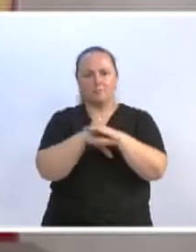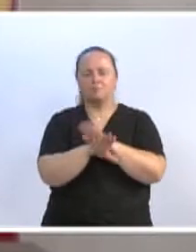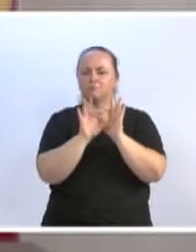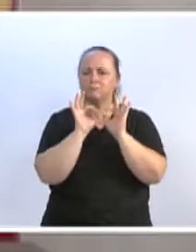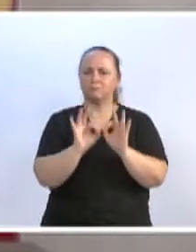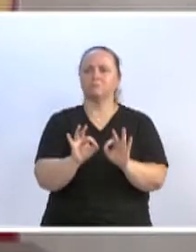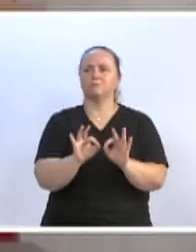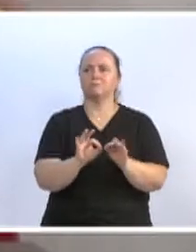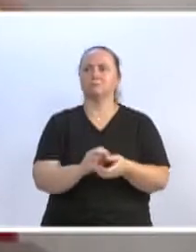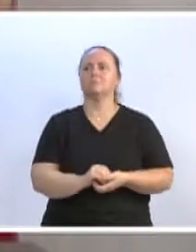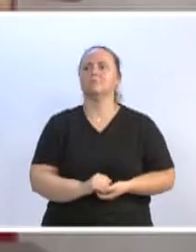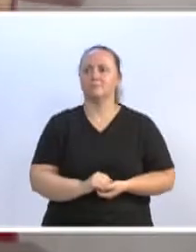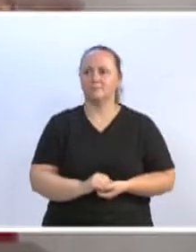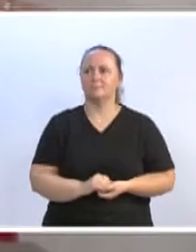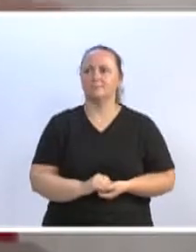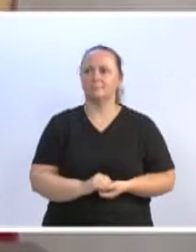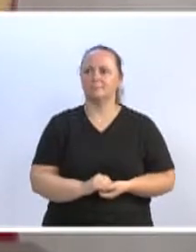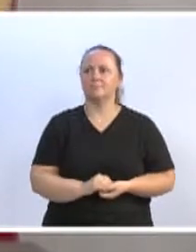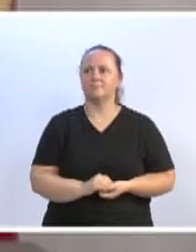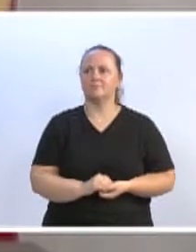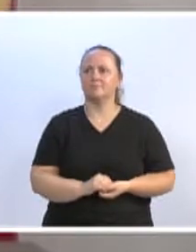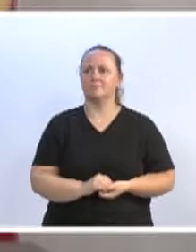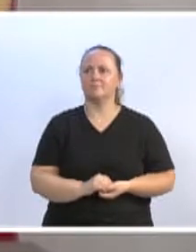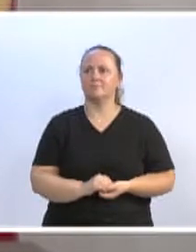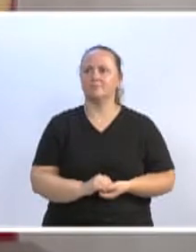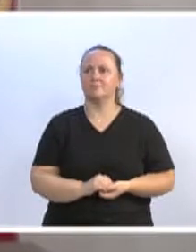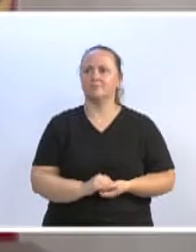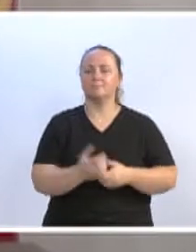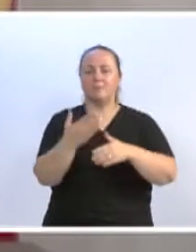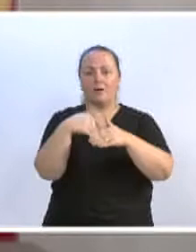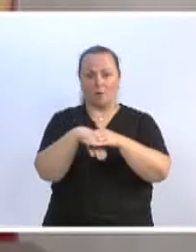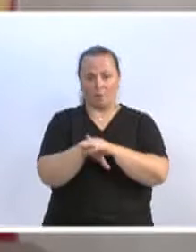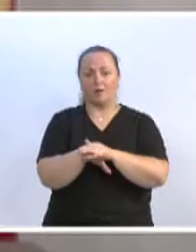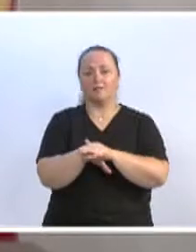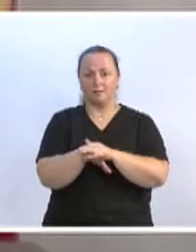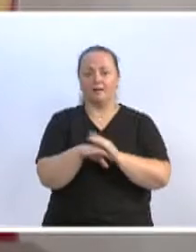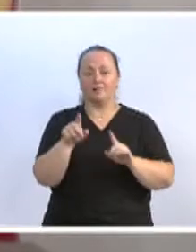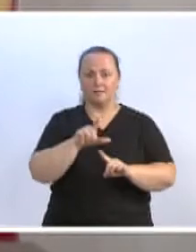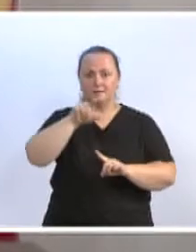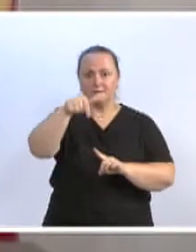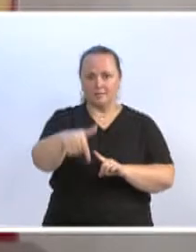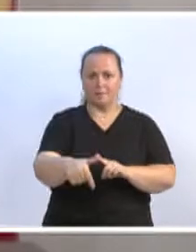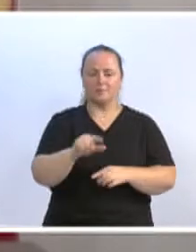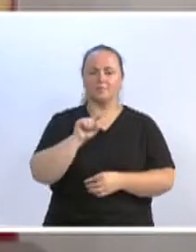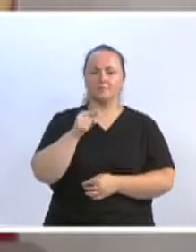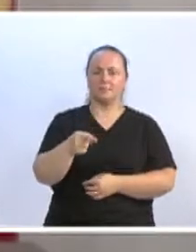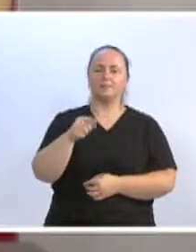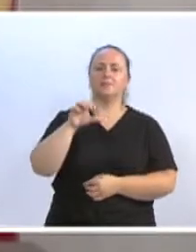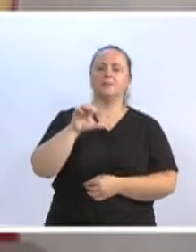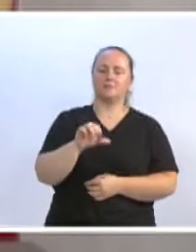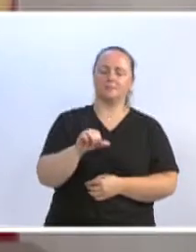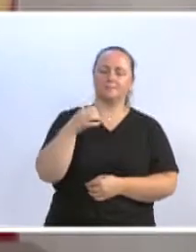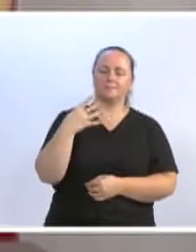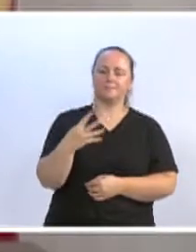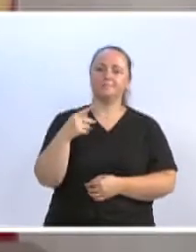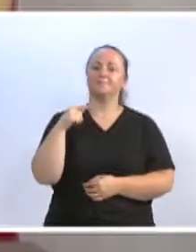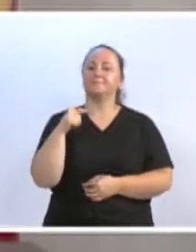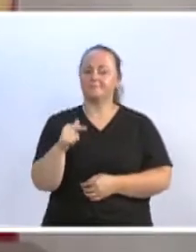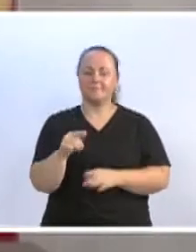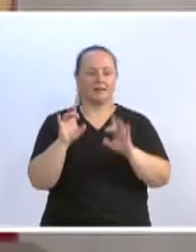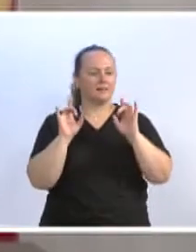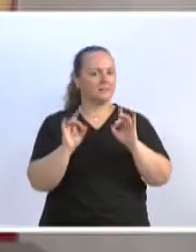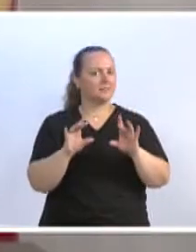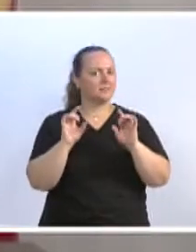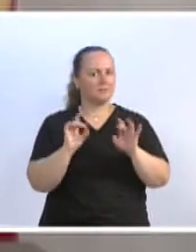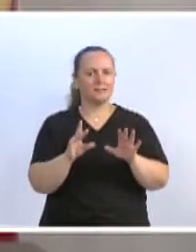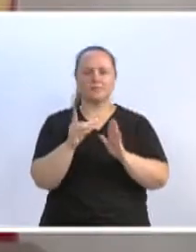guardados. Eles guardaram e nós temos, a partir do ano de 1947, muito especialmente, década